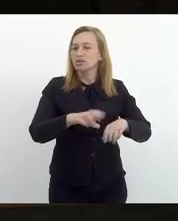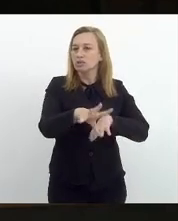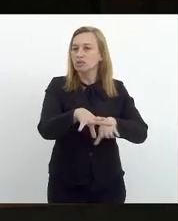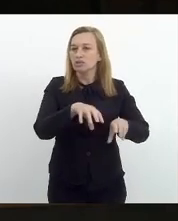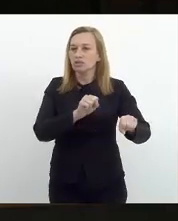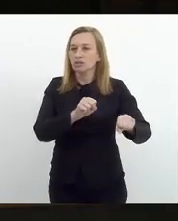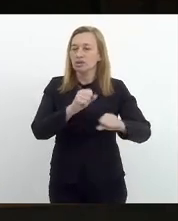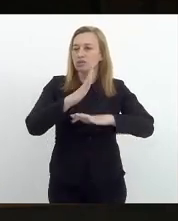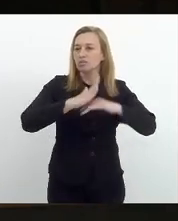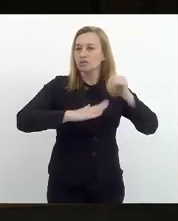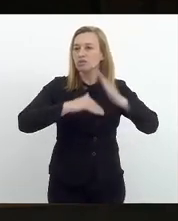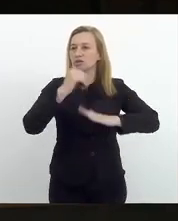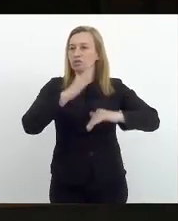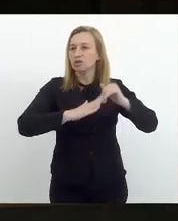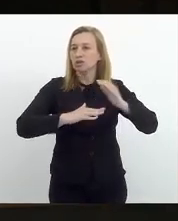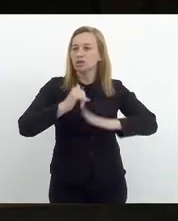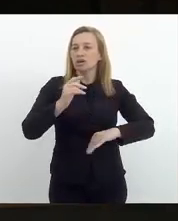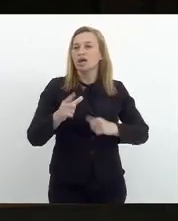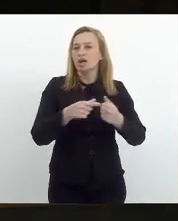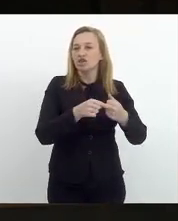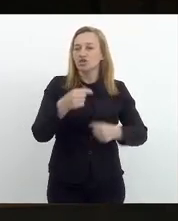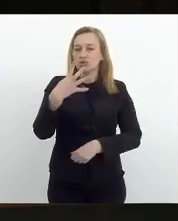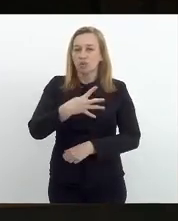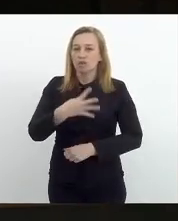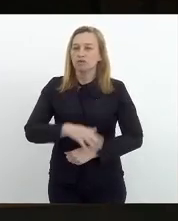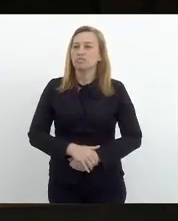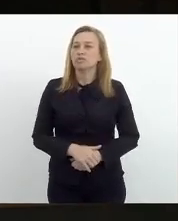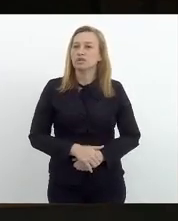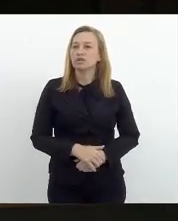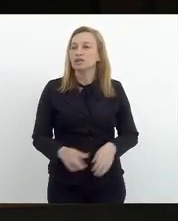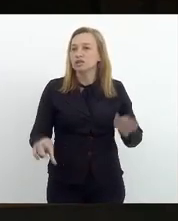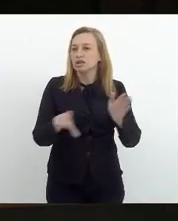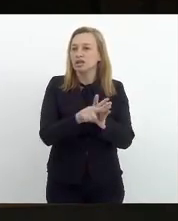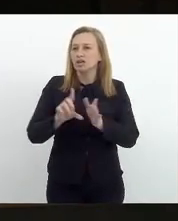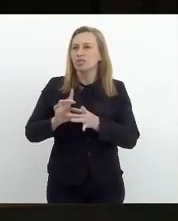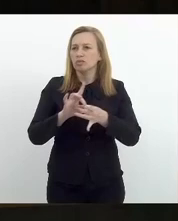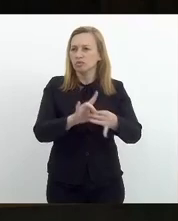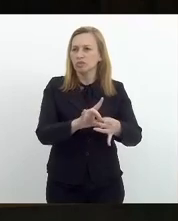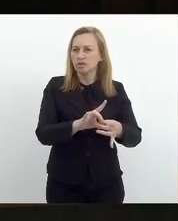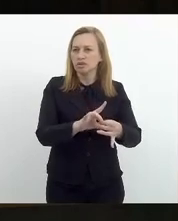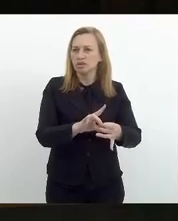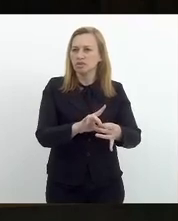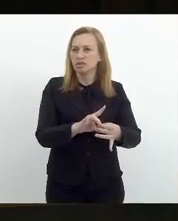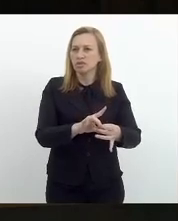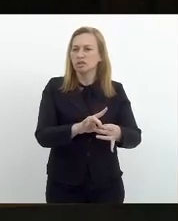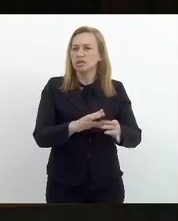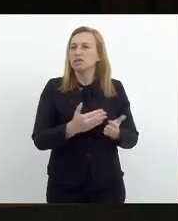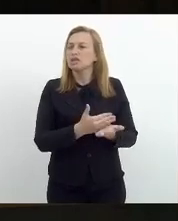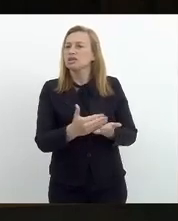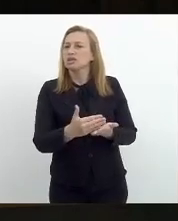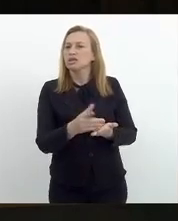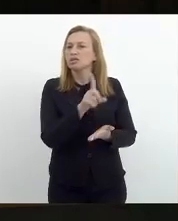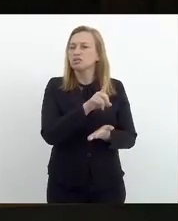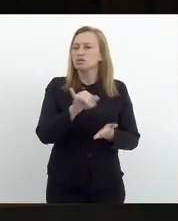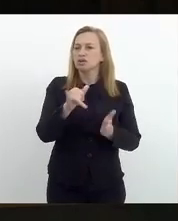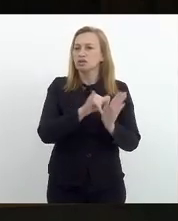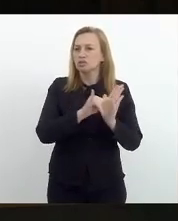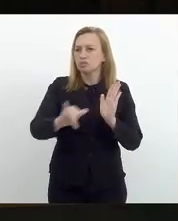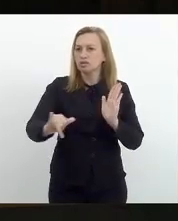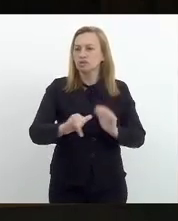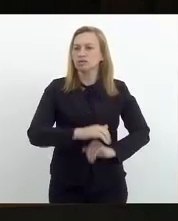formação profissional artigo quatro esta lei complementar entra em vigor na data de sua